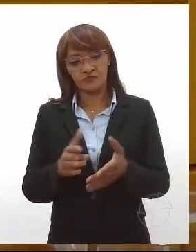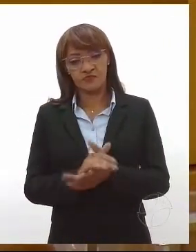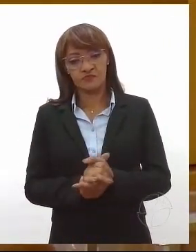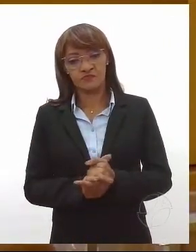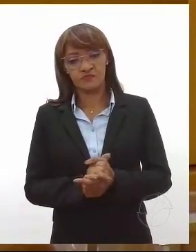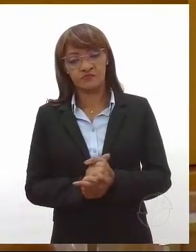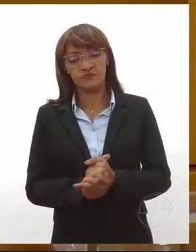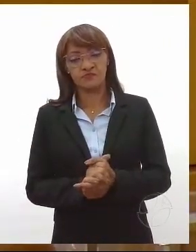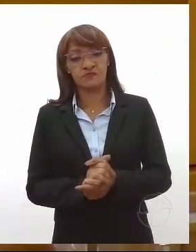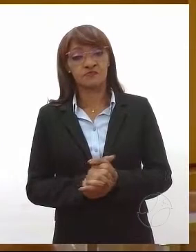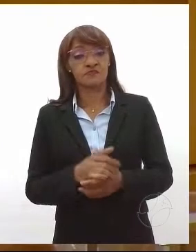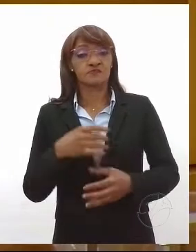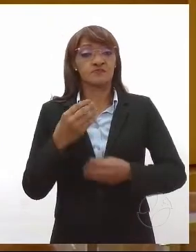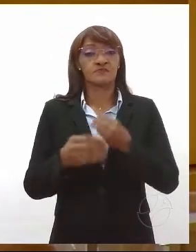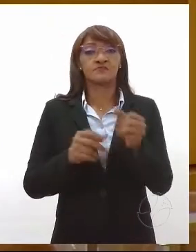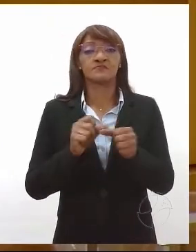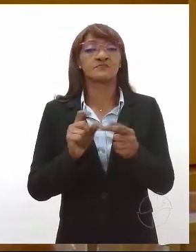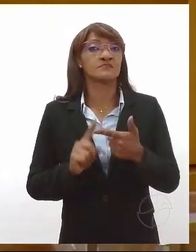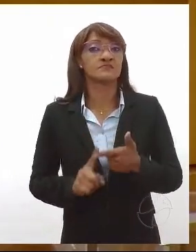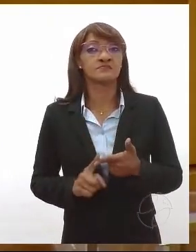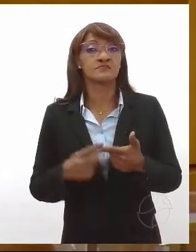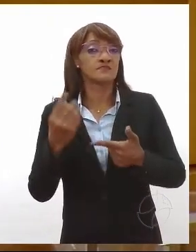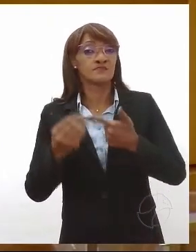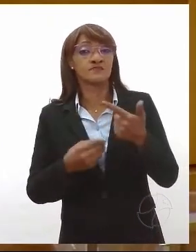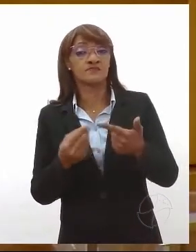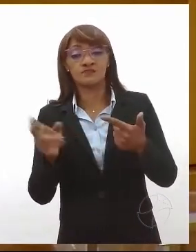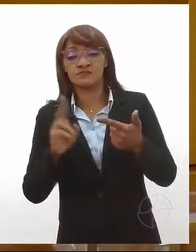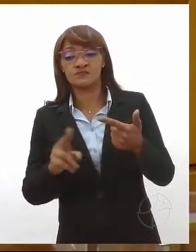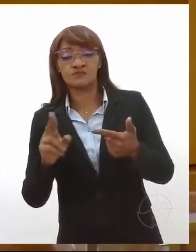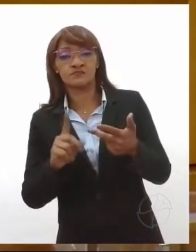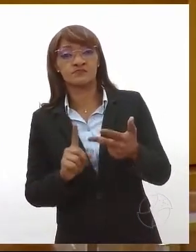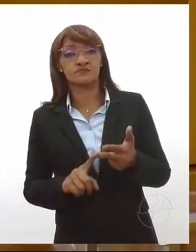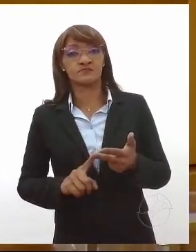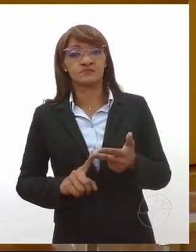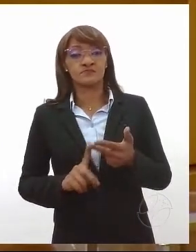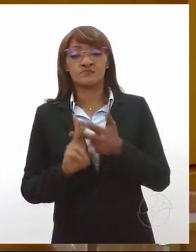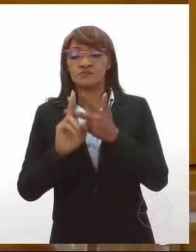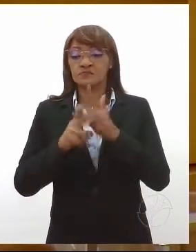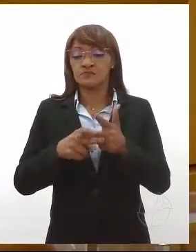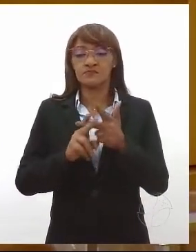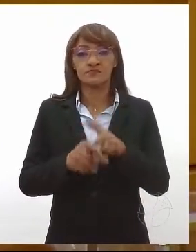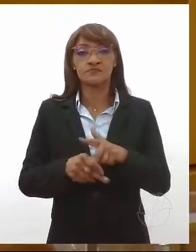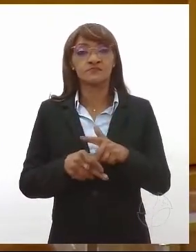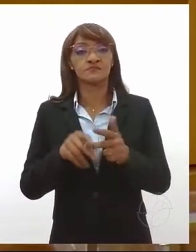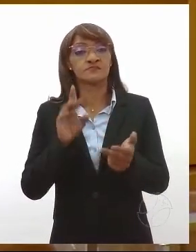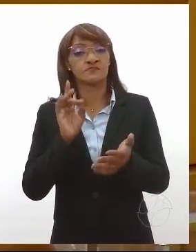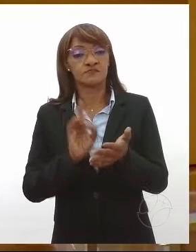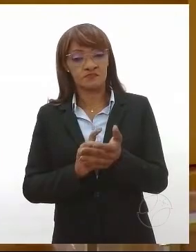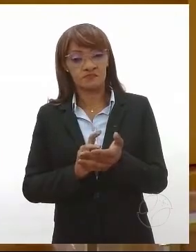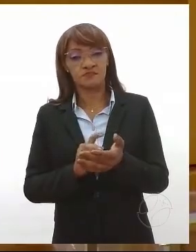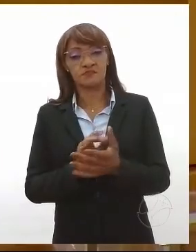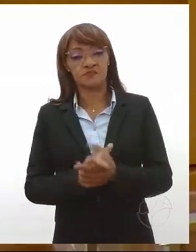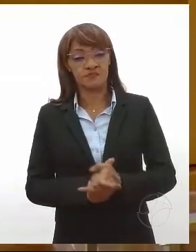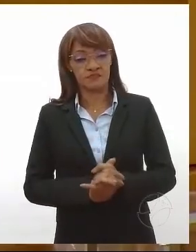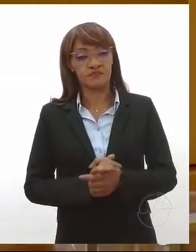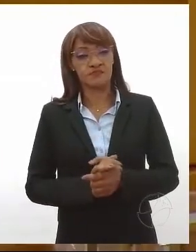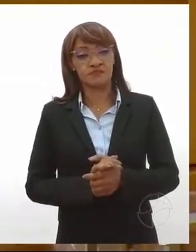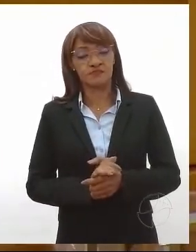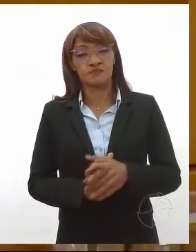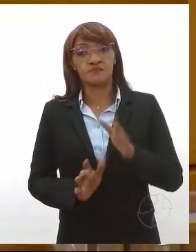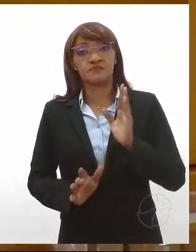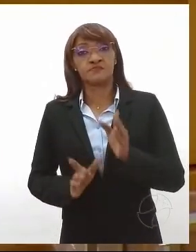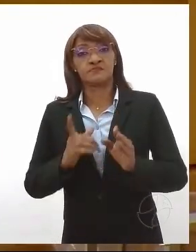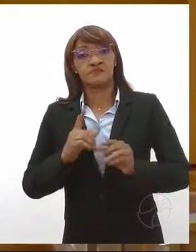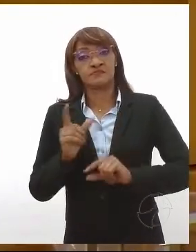gente pode fazer para corrigirmos justamente onde, Cristiano, já tem rede, e está há 15, 20 anos sem